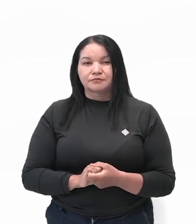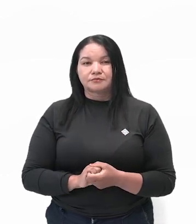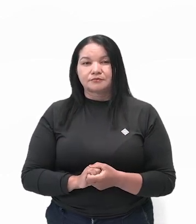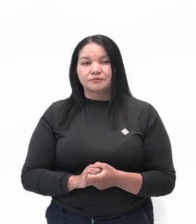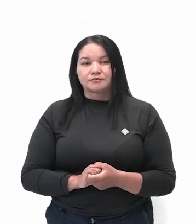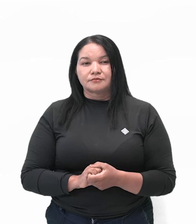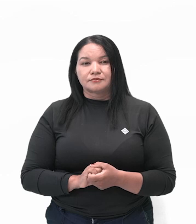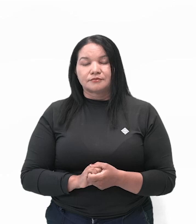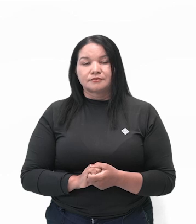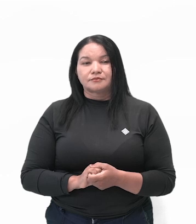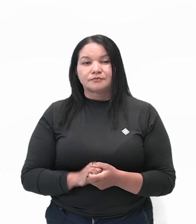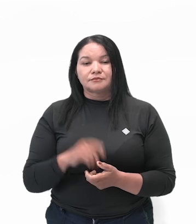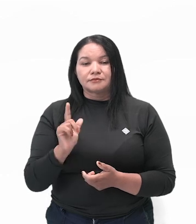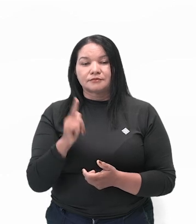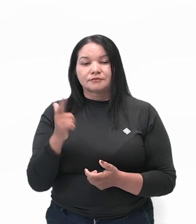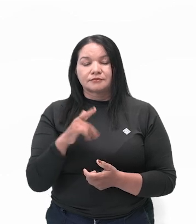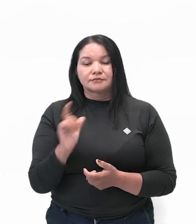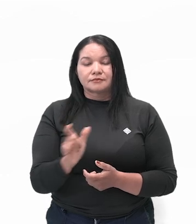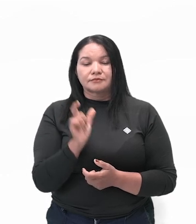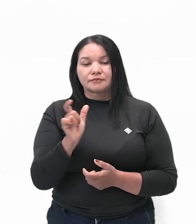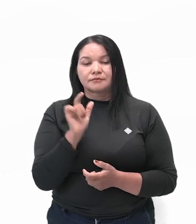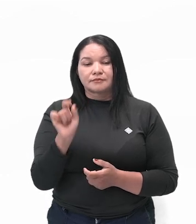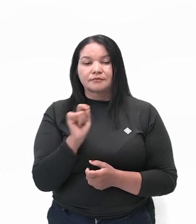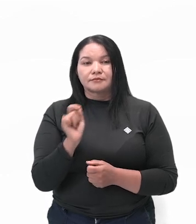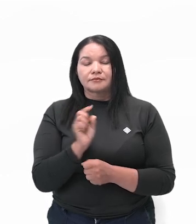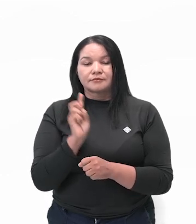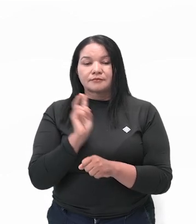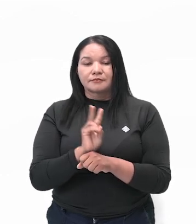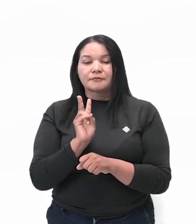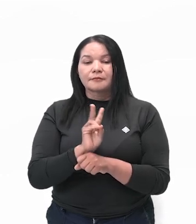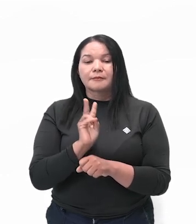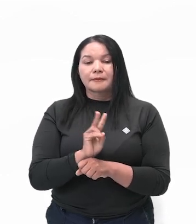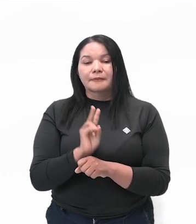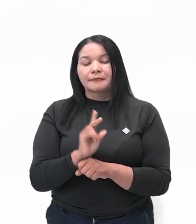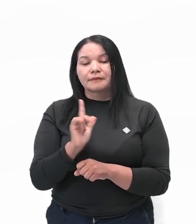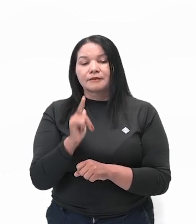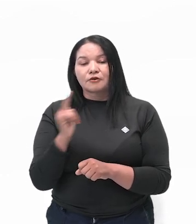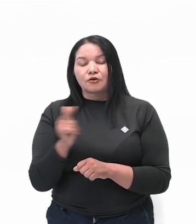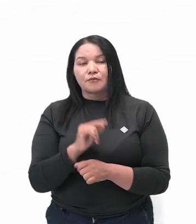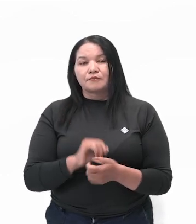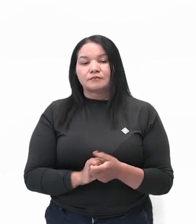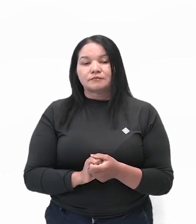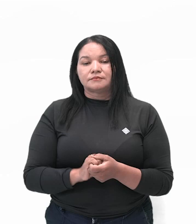mais? Protection, proteção, human,